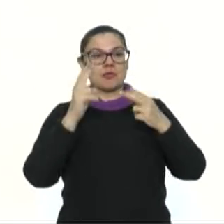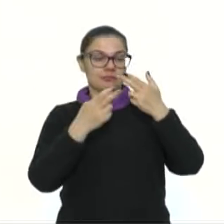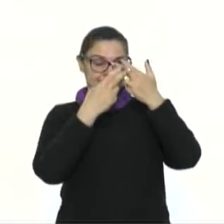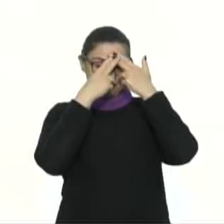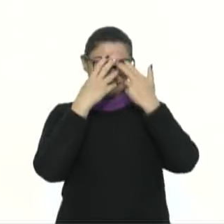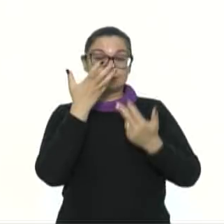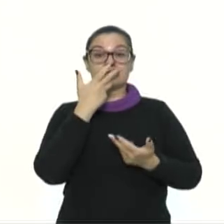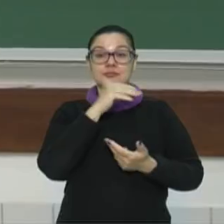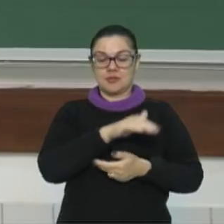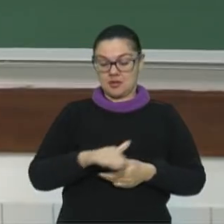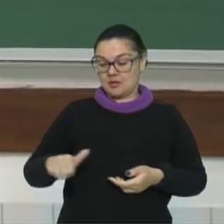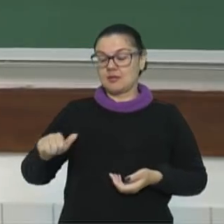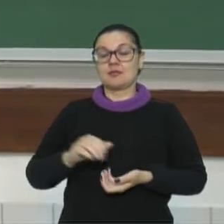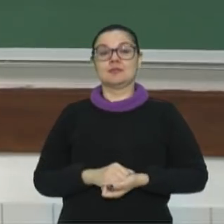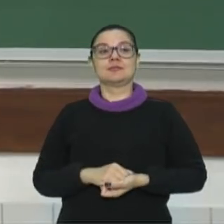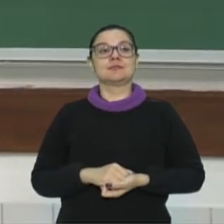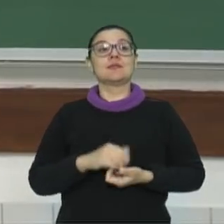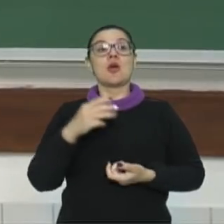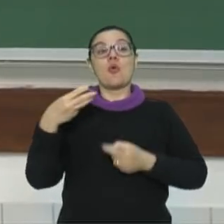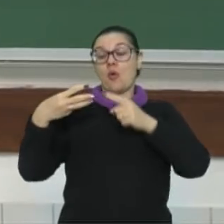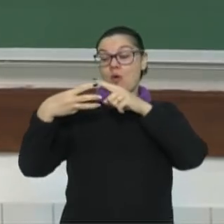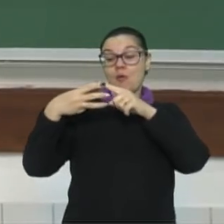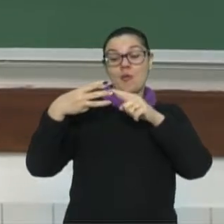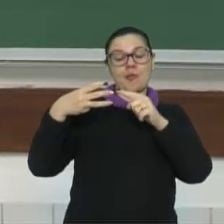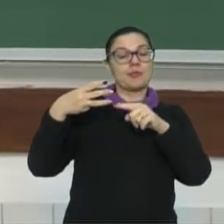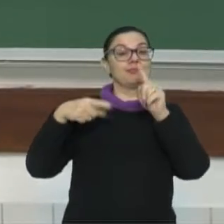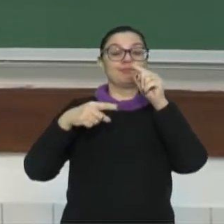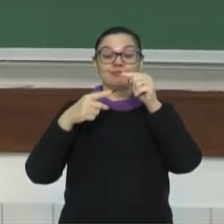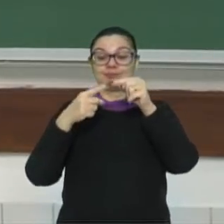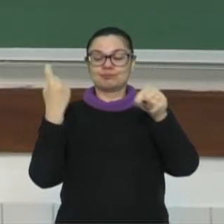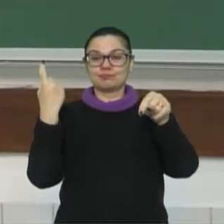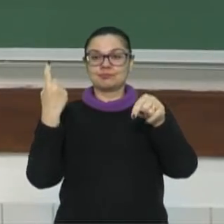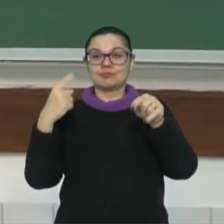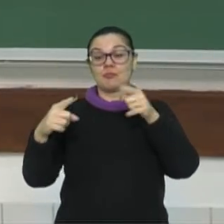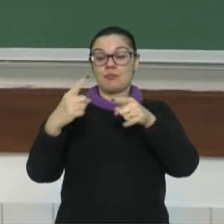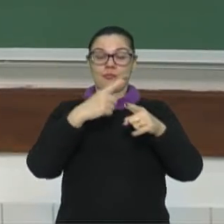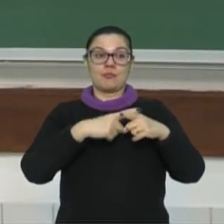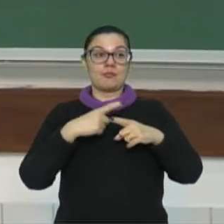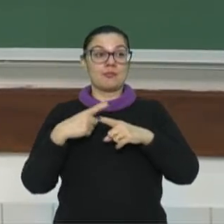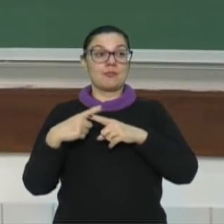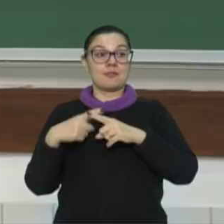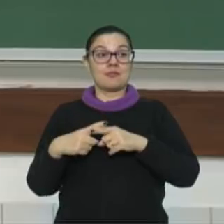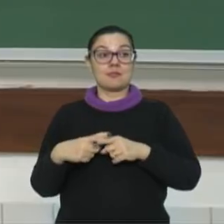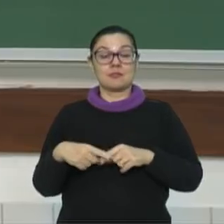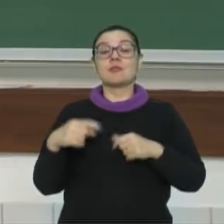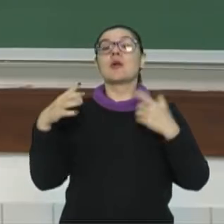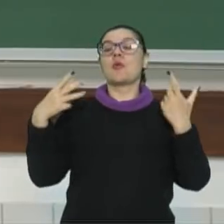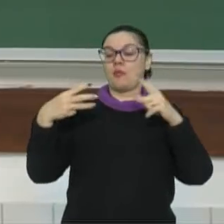na infância. Qual dessas não são causa? Não, qual